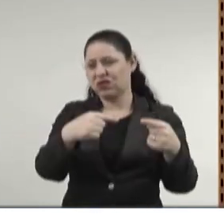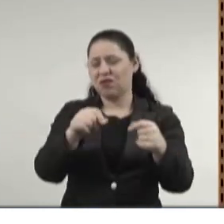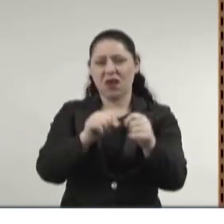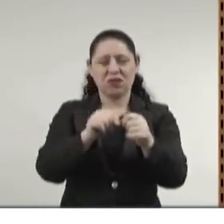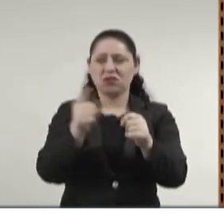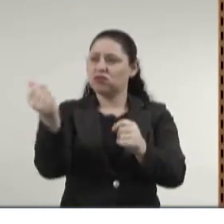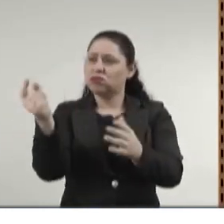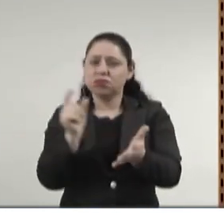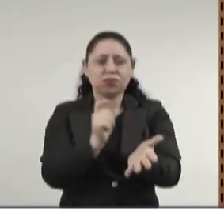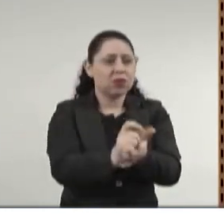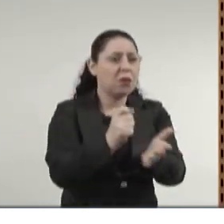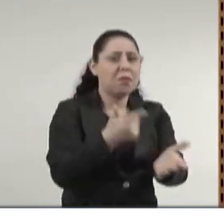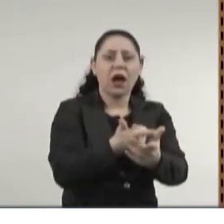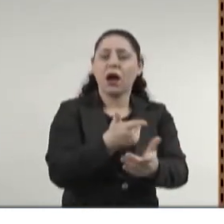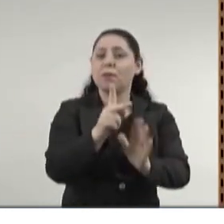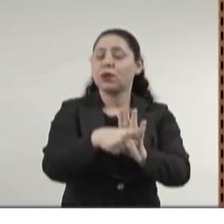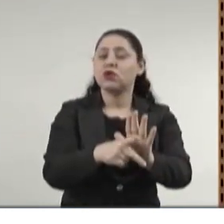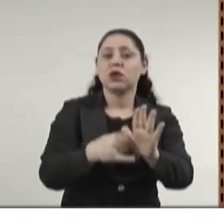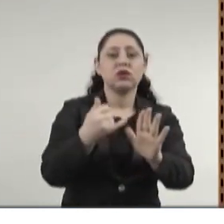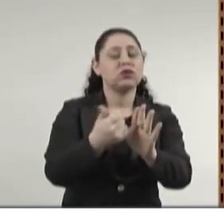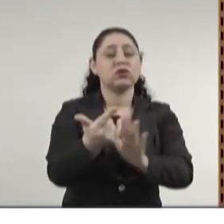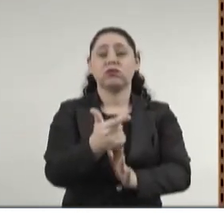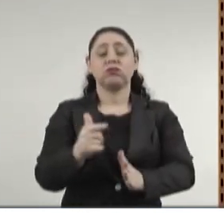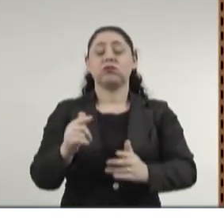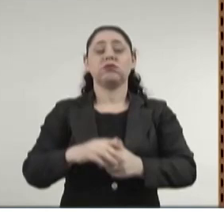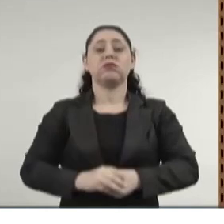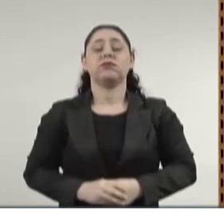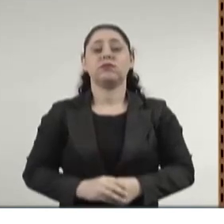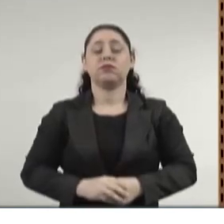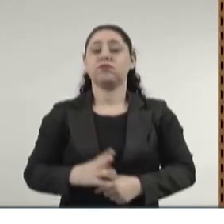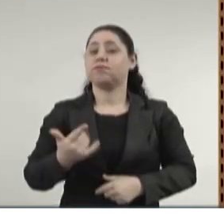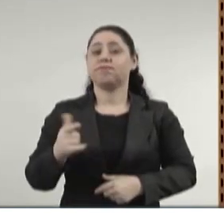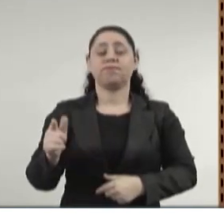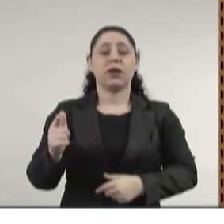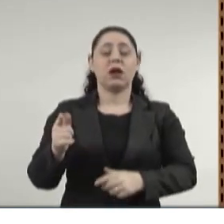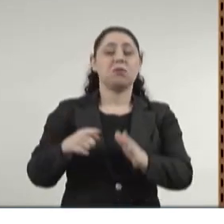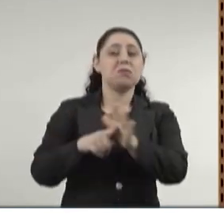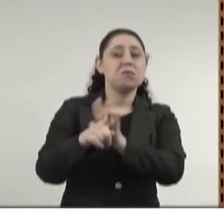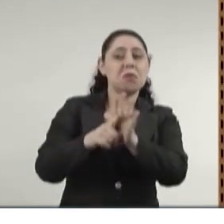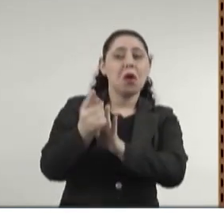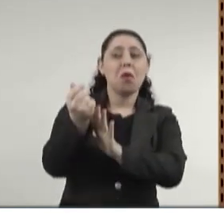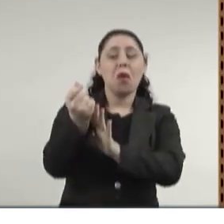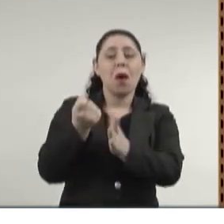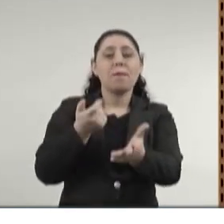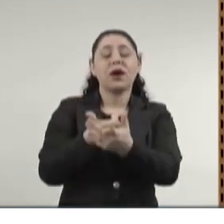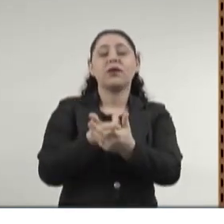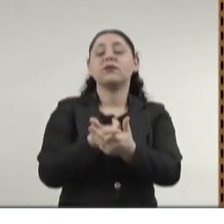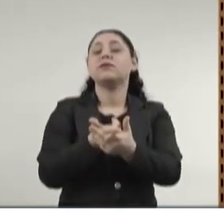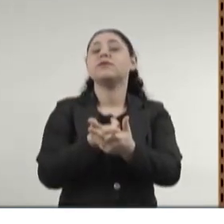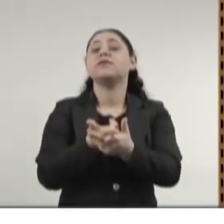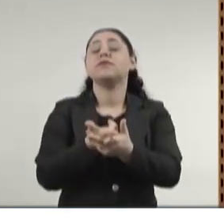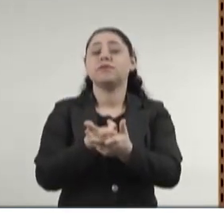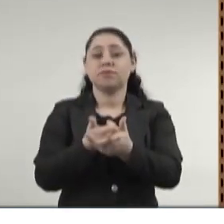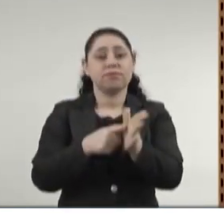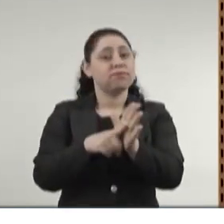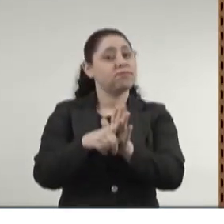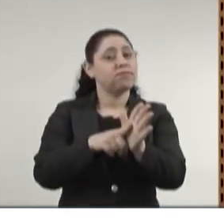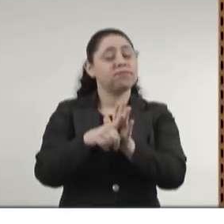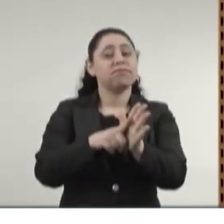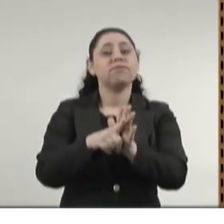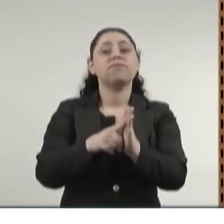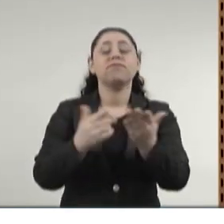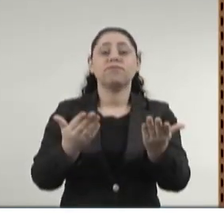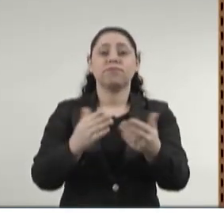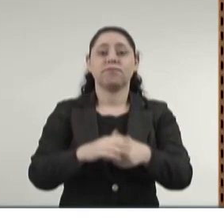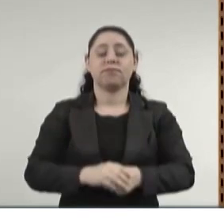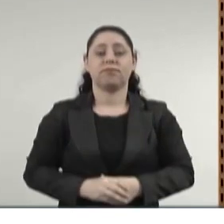tem recursos para pagar projetos, não tem recursos para fazer pesquisa, não tem recursos para